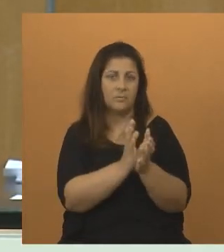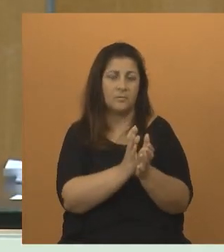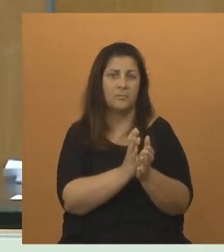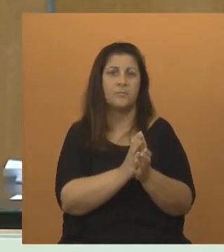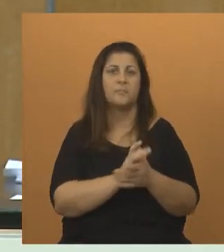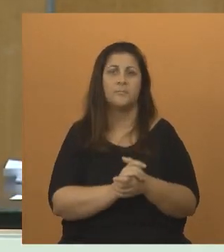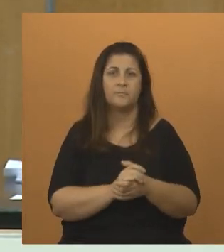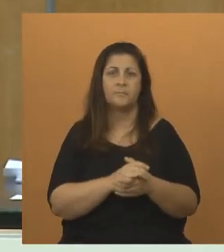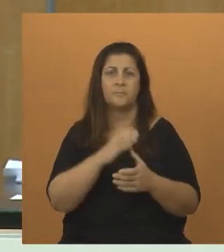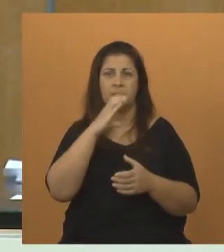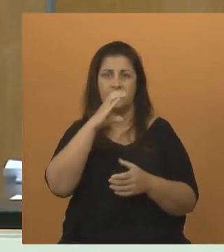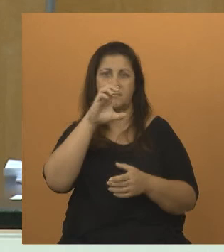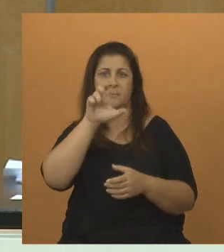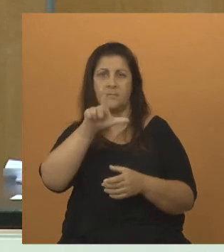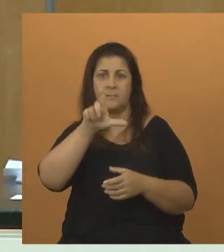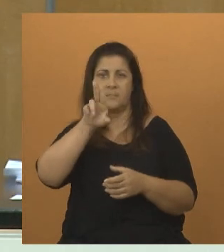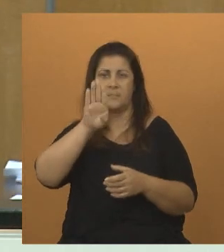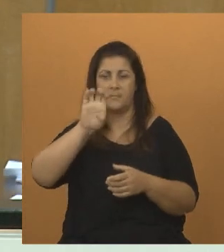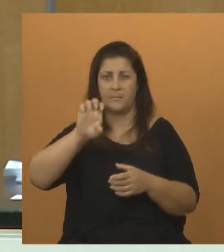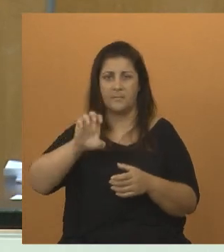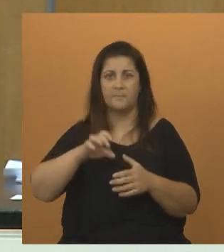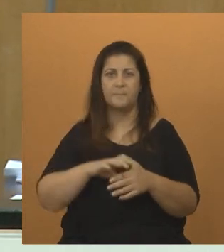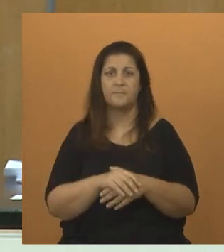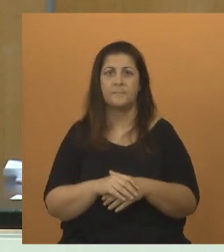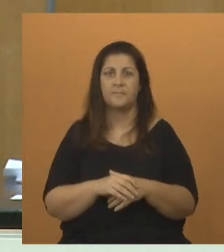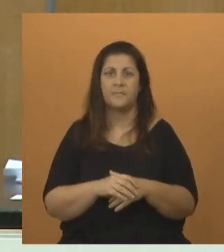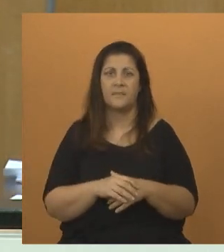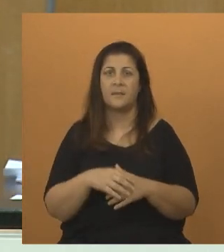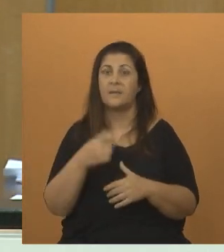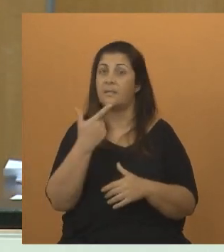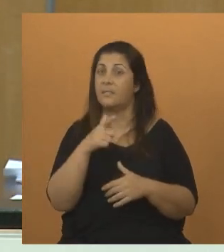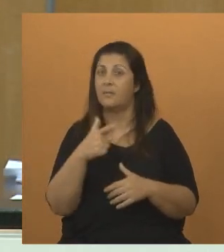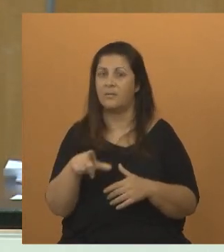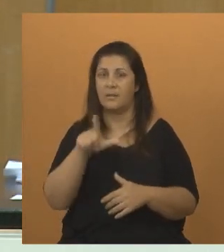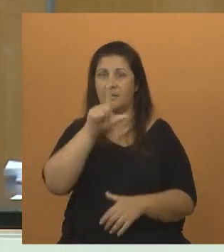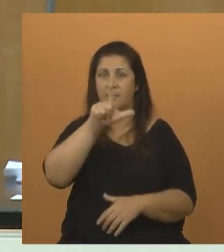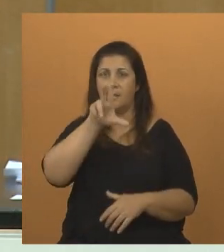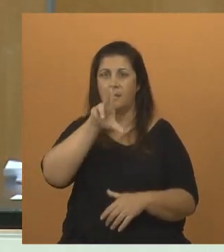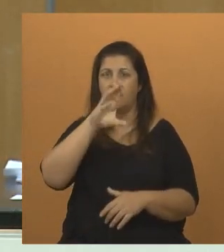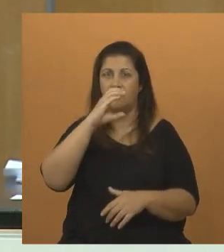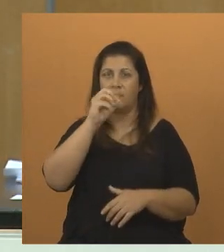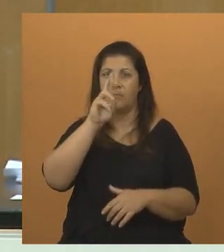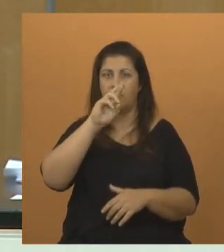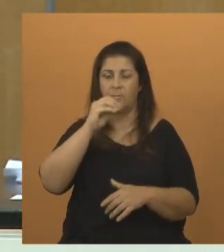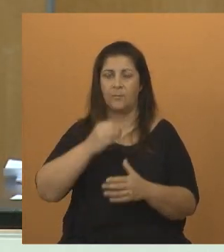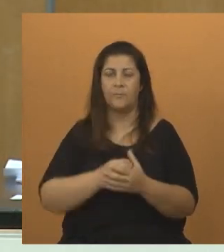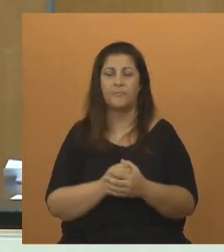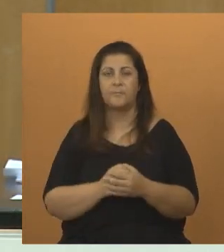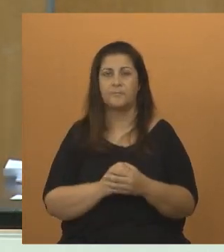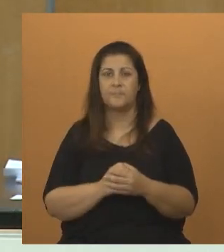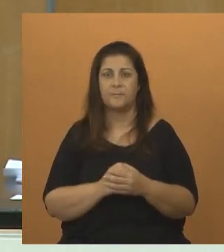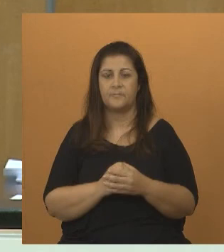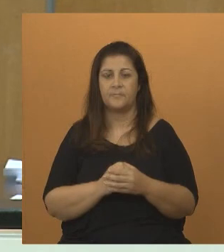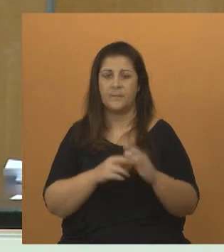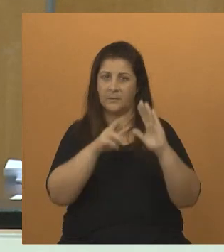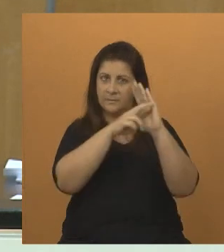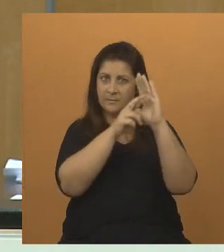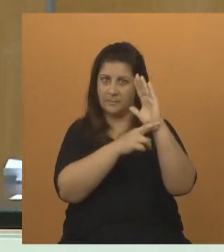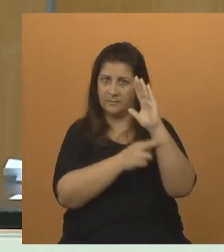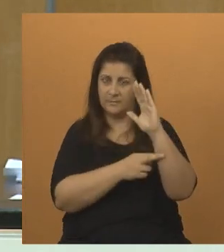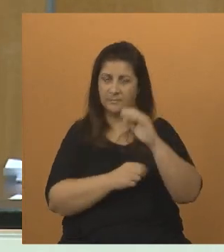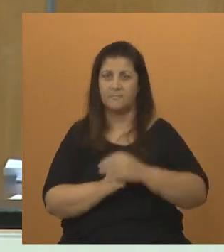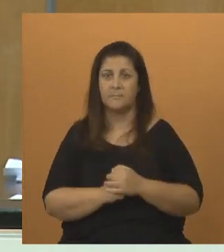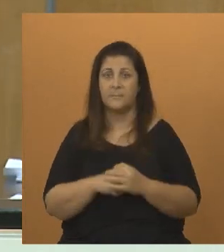associações recreativas ou desportivas sem fins lucrativos, nas condições que estabelece.